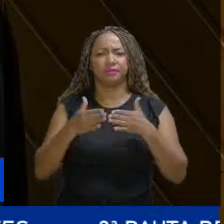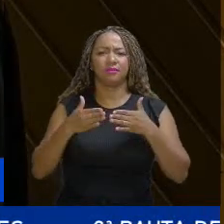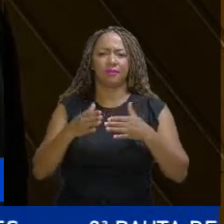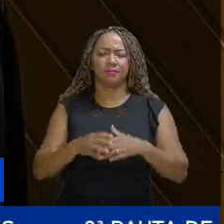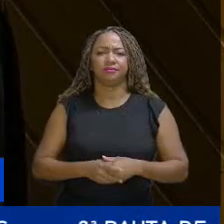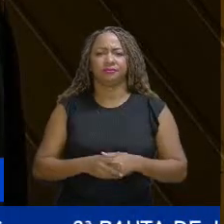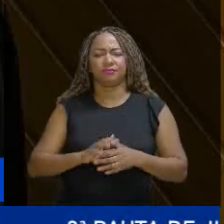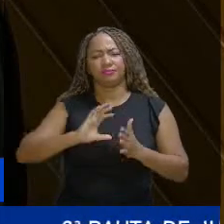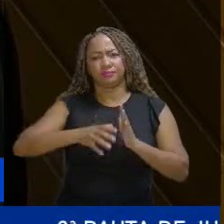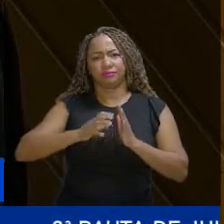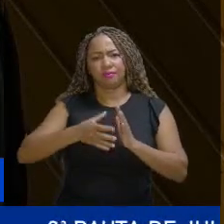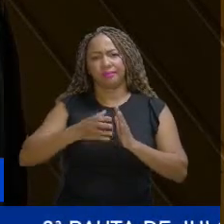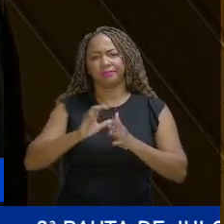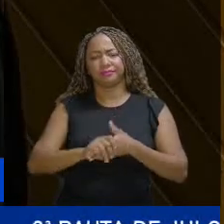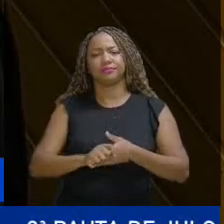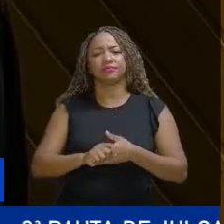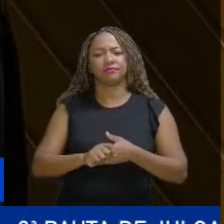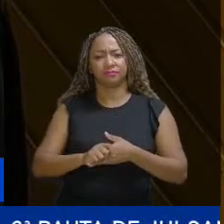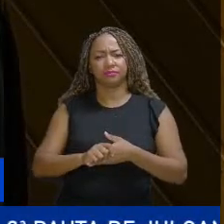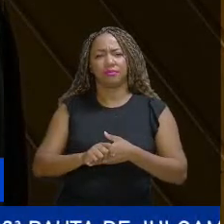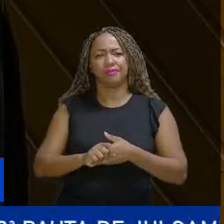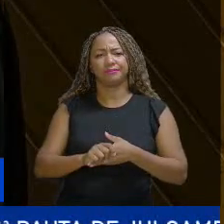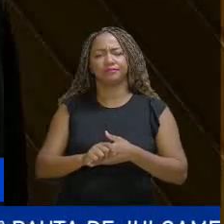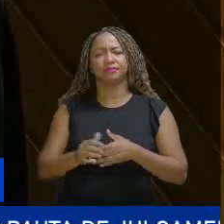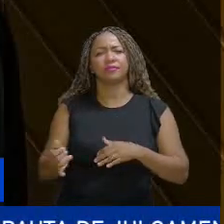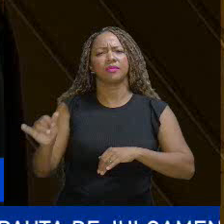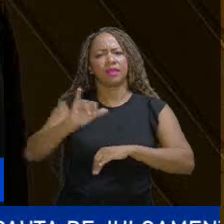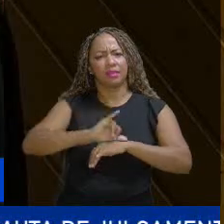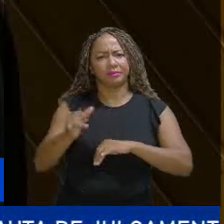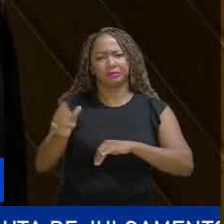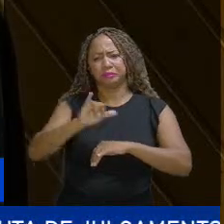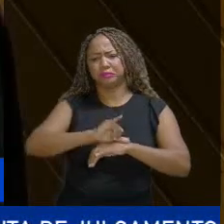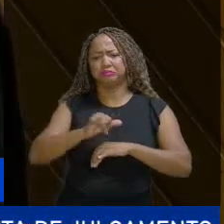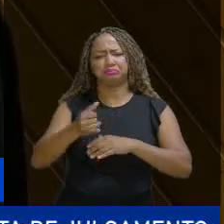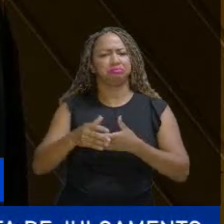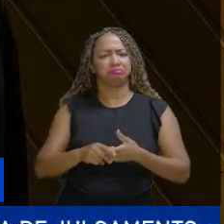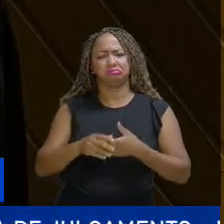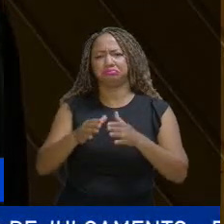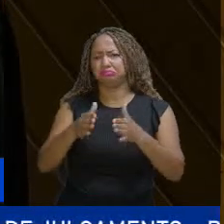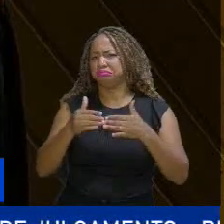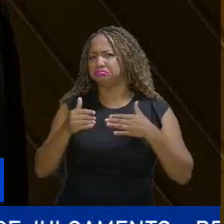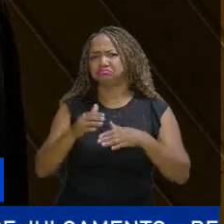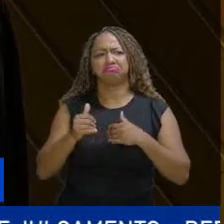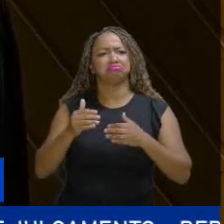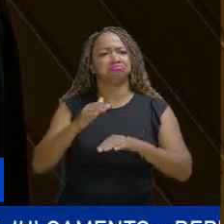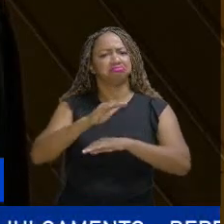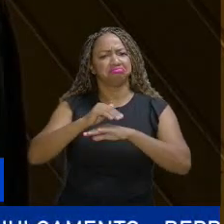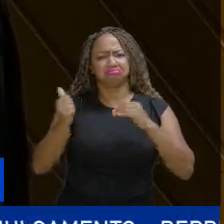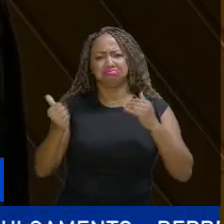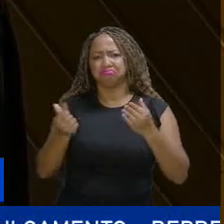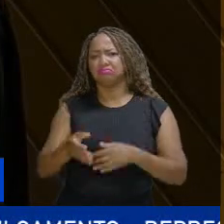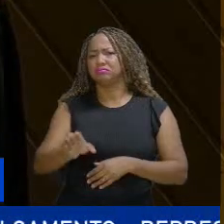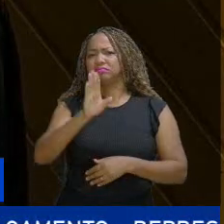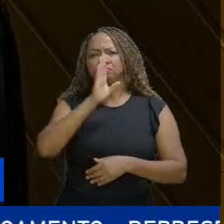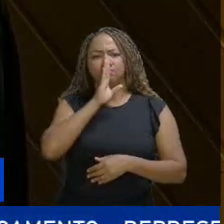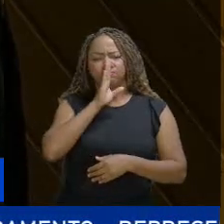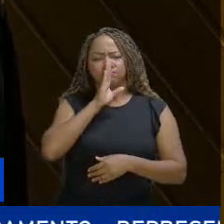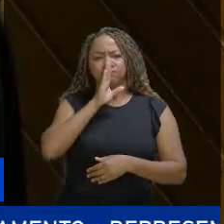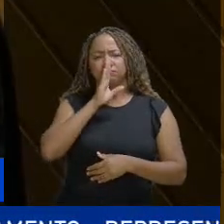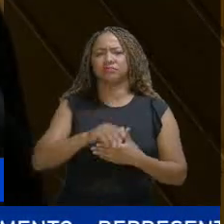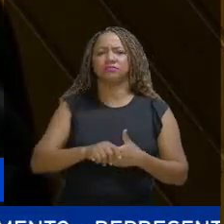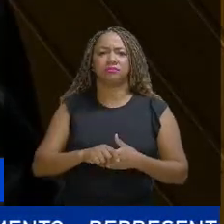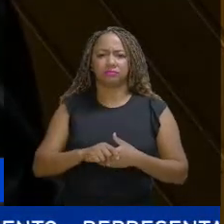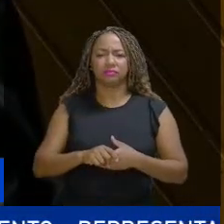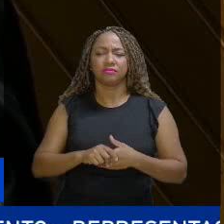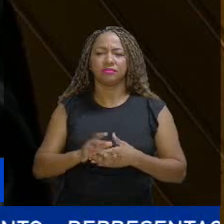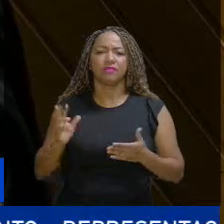pedido. O partido foi citado por meio digital, após esgotados os meios para sua localização, não tendo apresentado